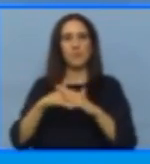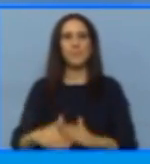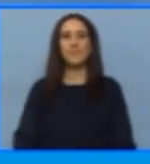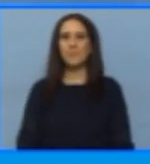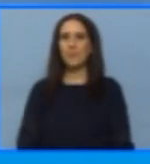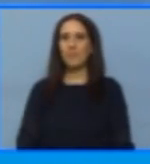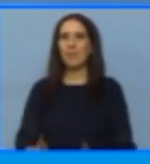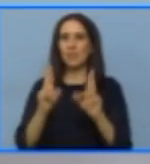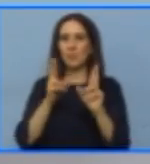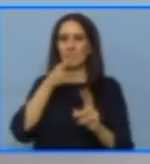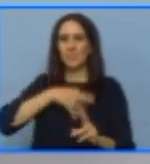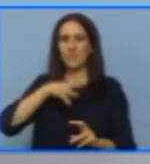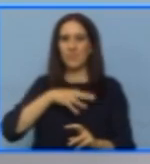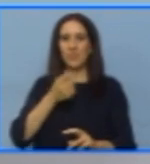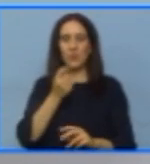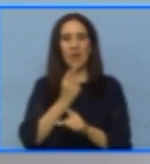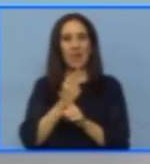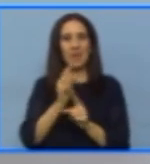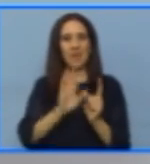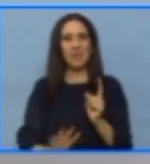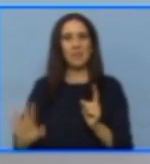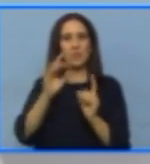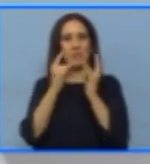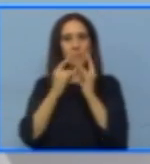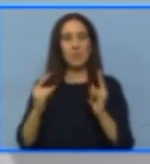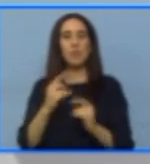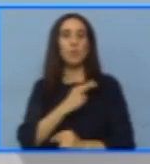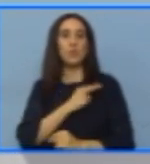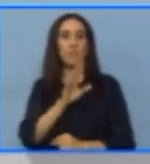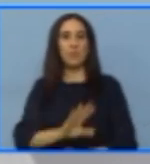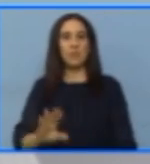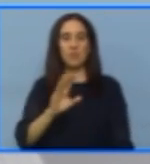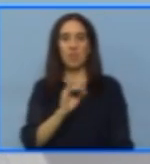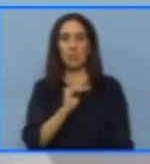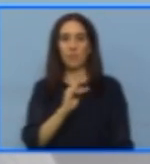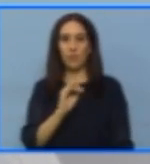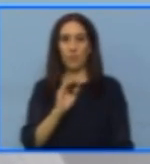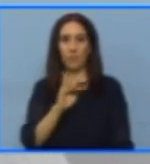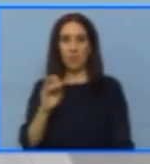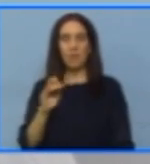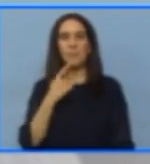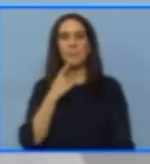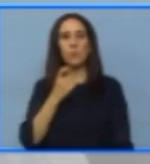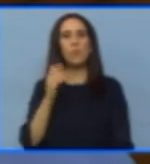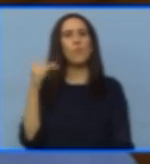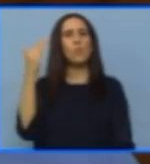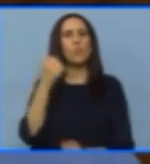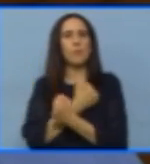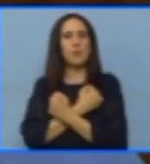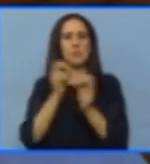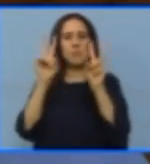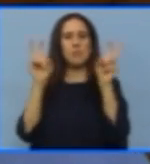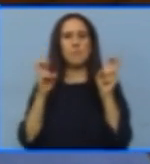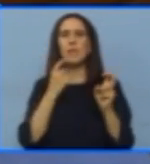as expectativas para este acampamento nacional. Antes perguntava ao chefe nacional Ivo Faria, este tema Abraçar o Futuro, o que é que quer dizer? Qual é a proposta